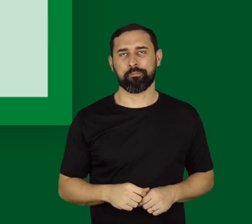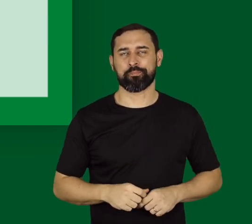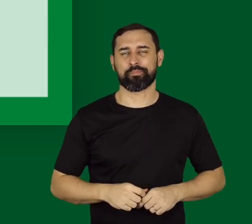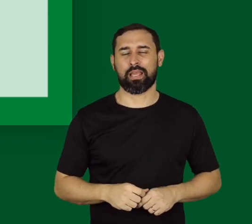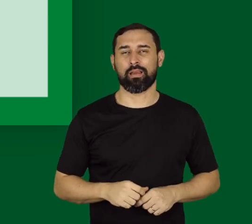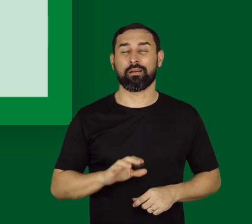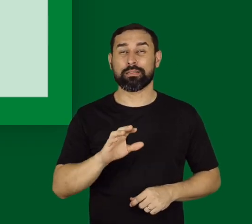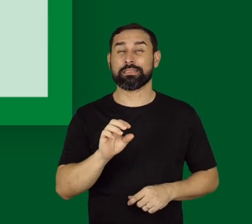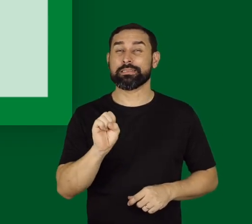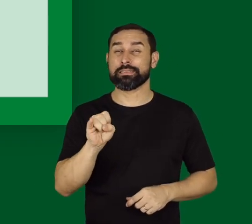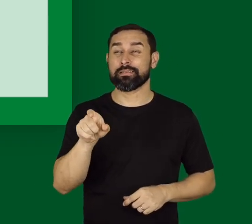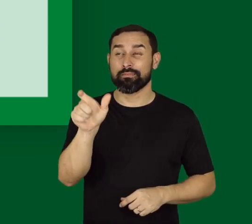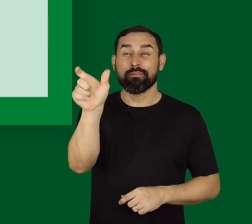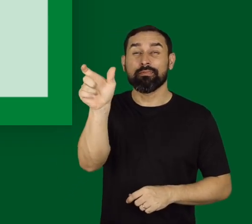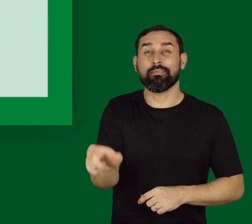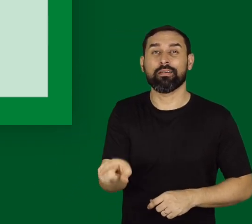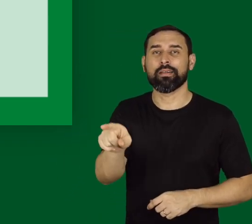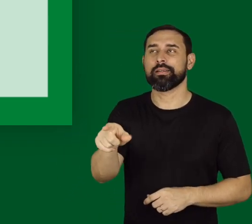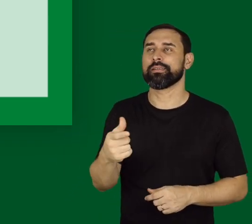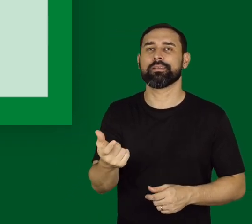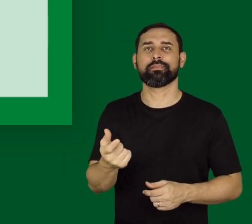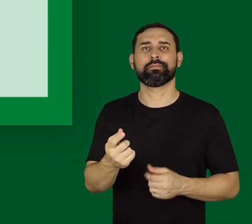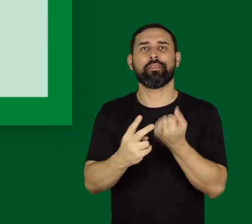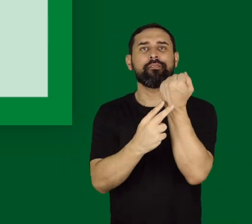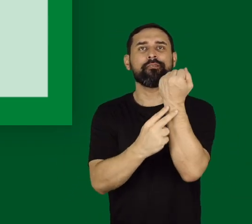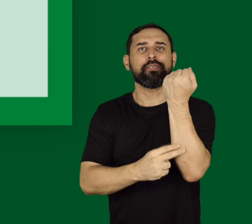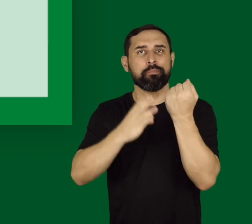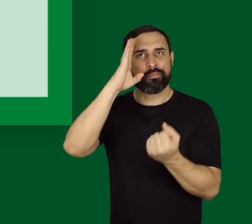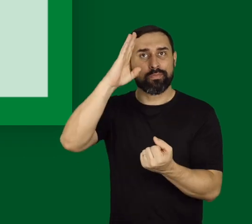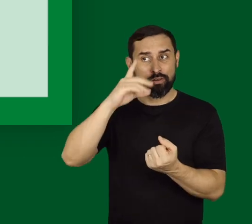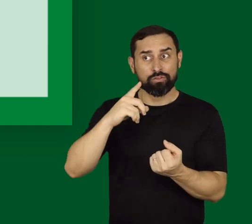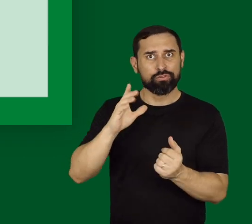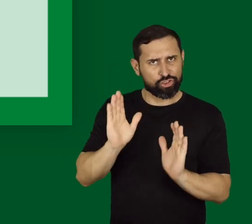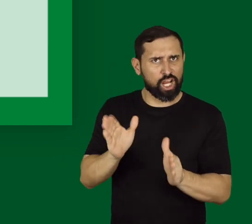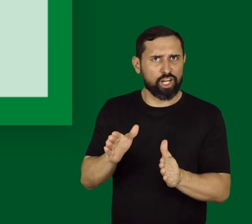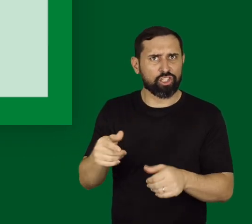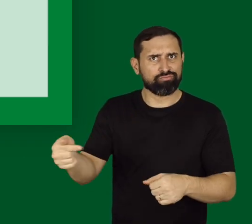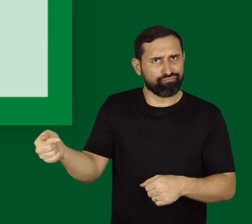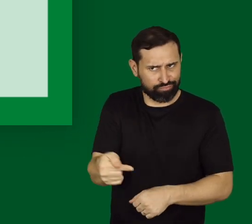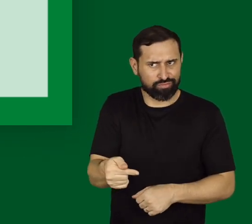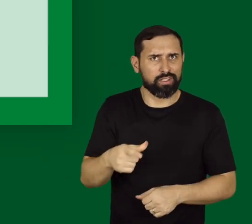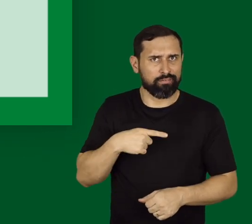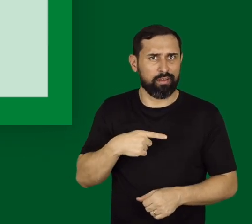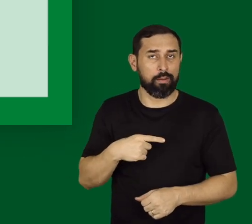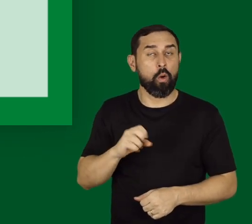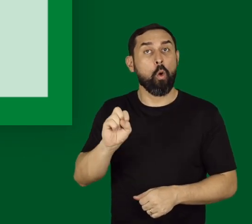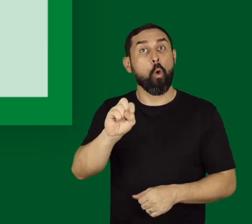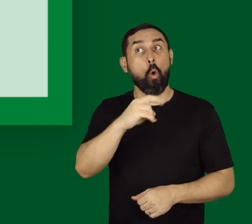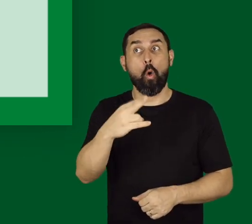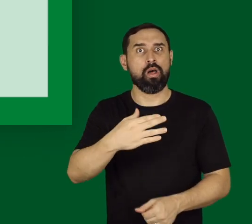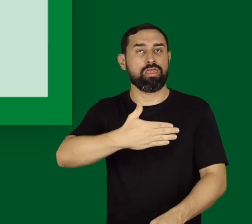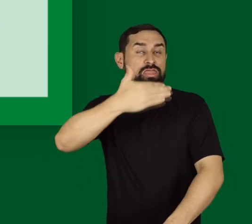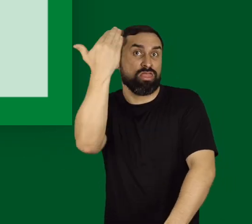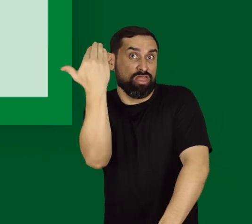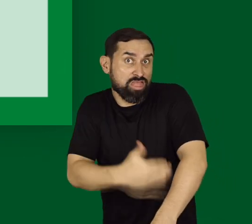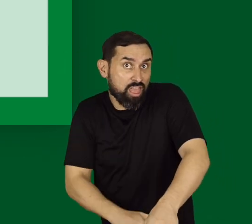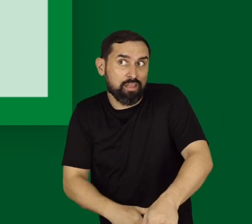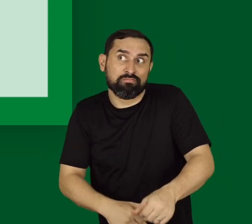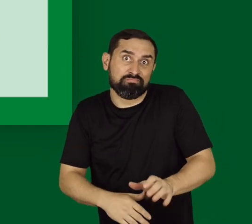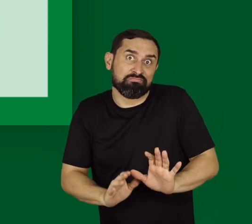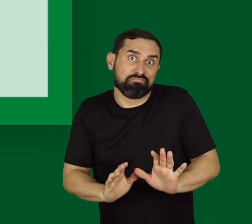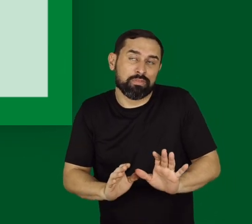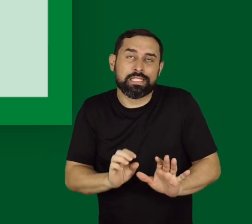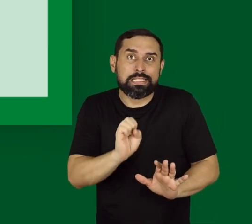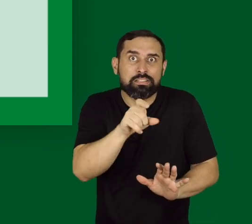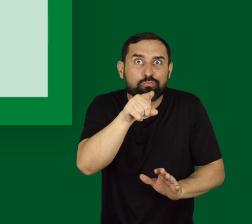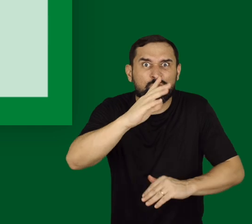intraóssea. E então, lembrar também, né? Aquele paciente que tem veia central pega, ou então, naquela situação, no trauma,